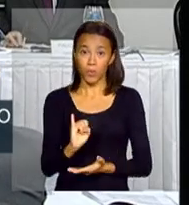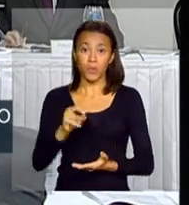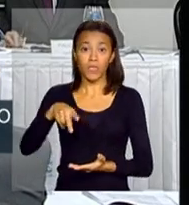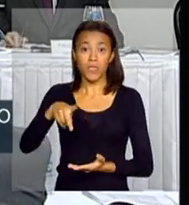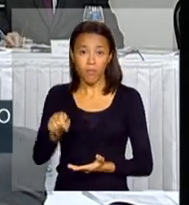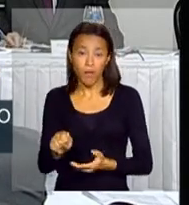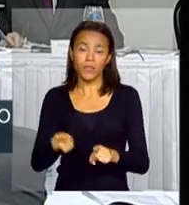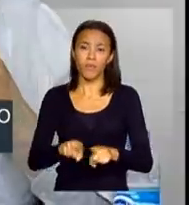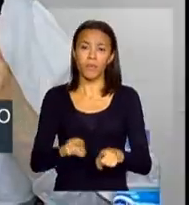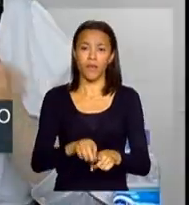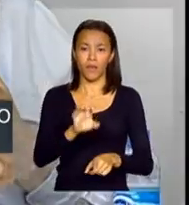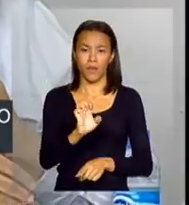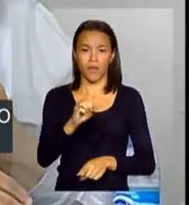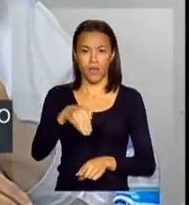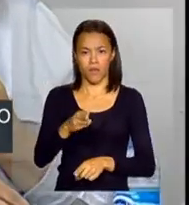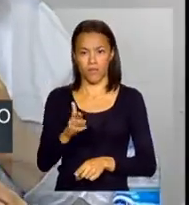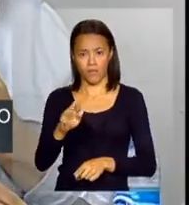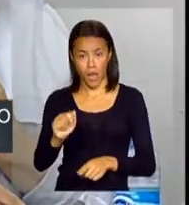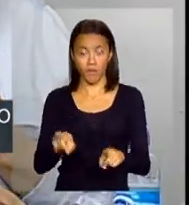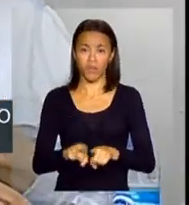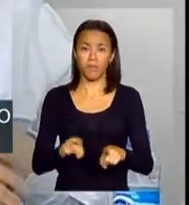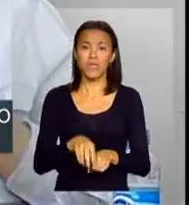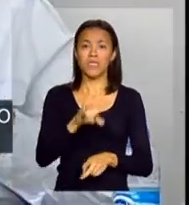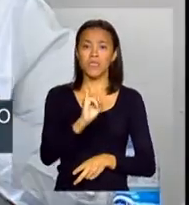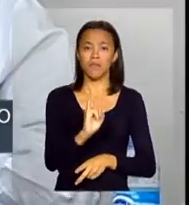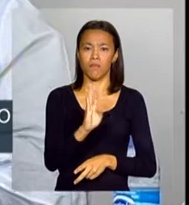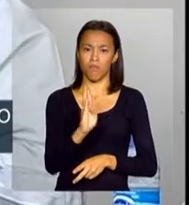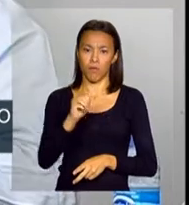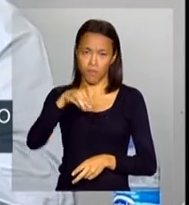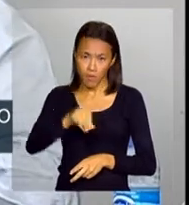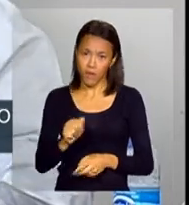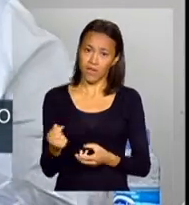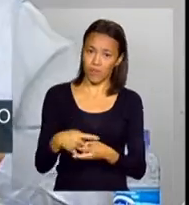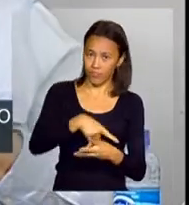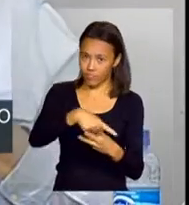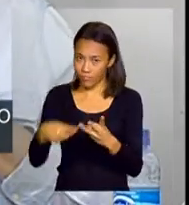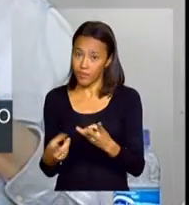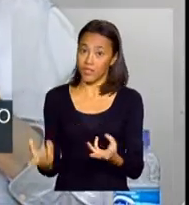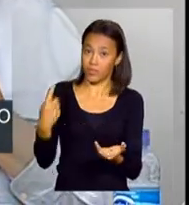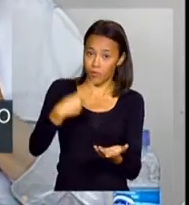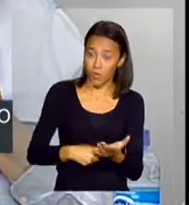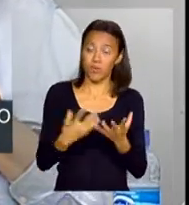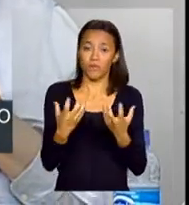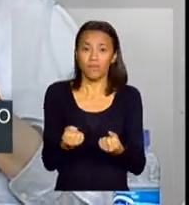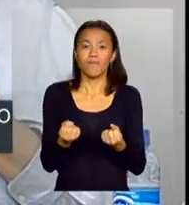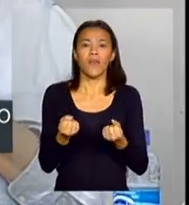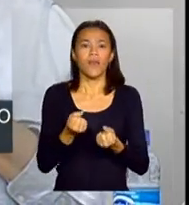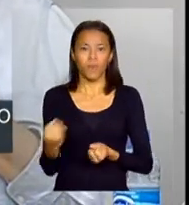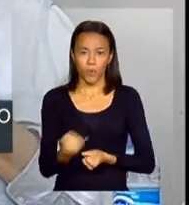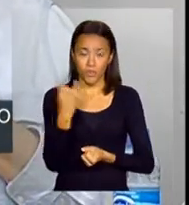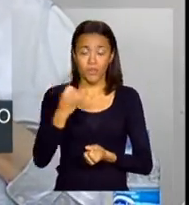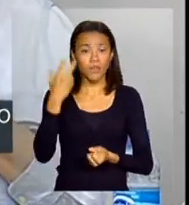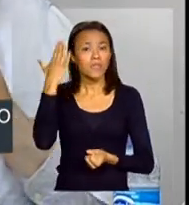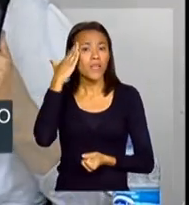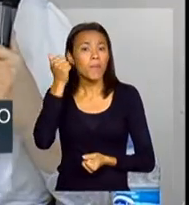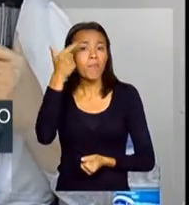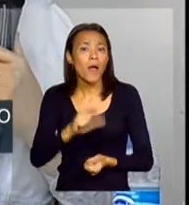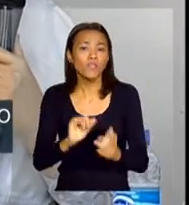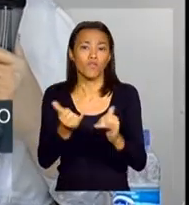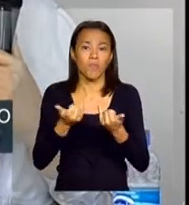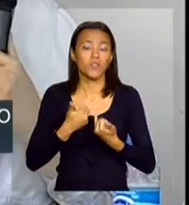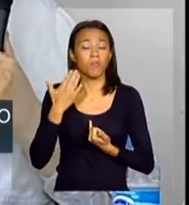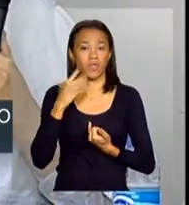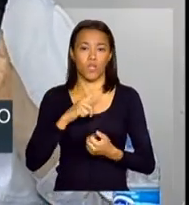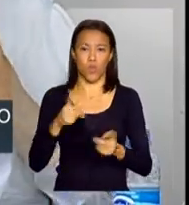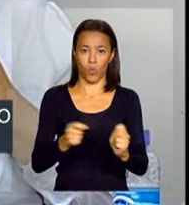é essencial, e com o próprio IBAMA. E precisamos do acesso e a transparência à informação para o controle